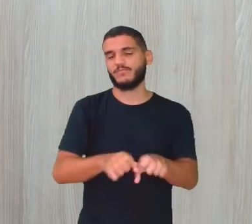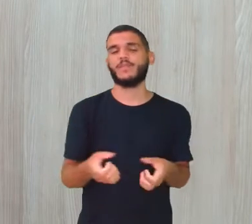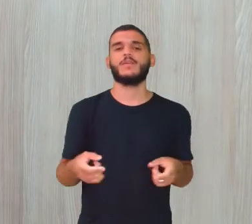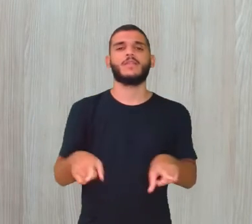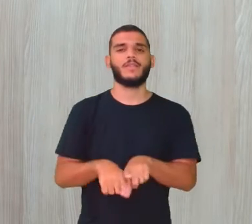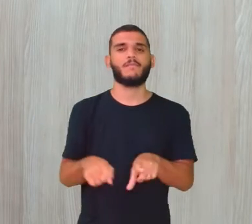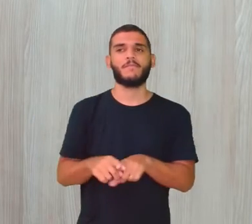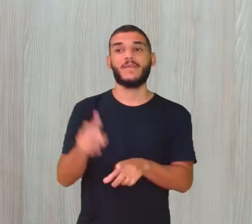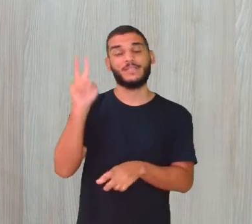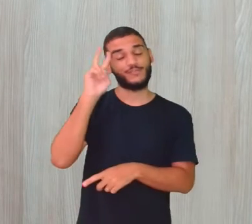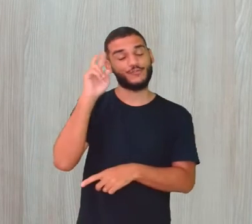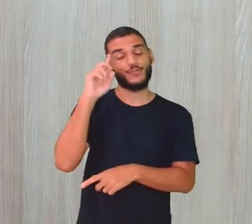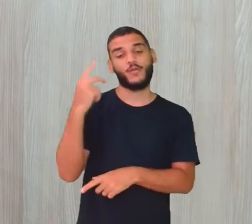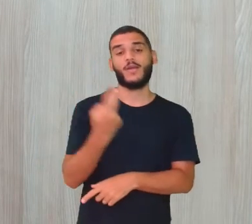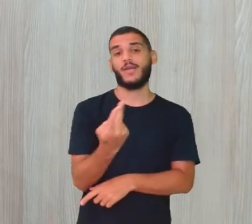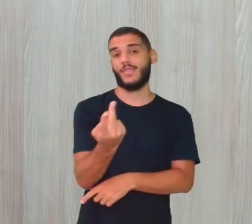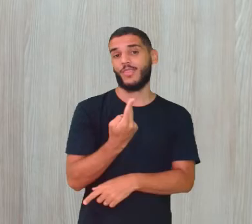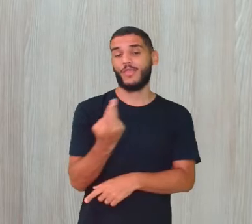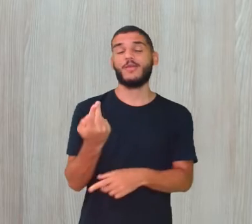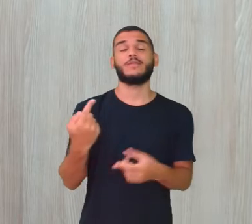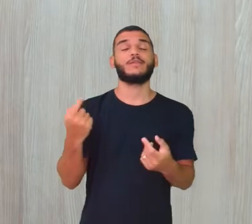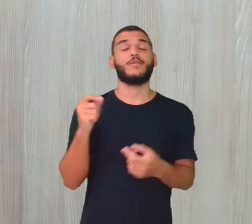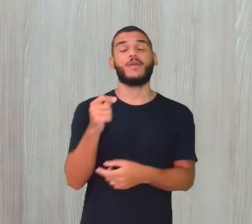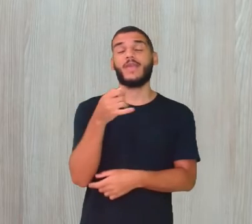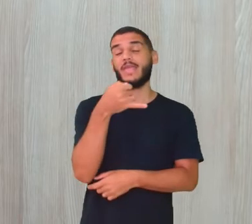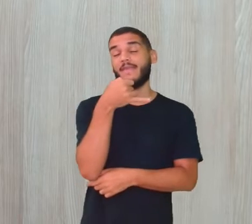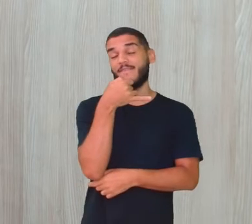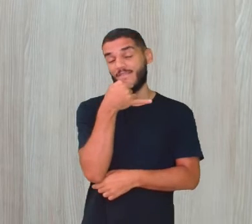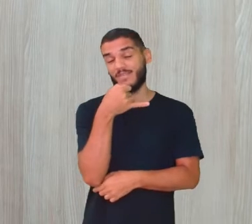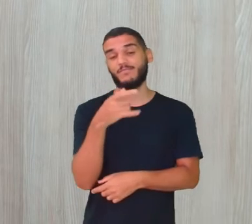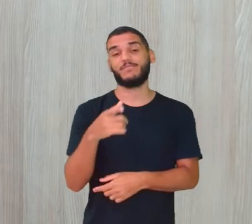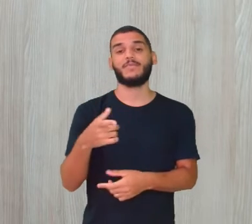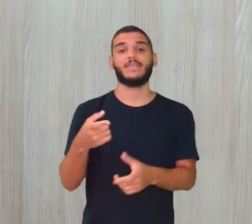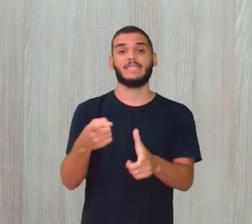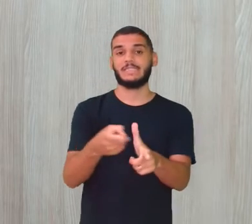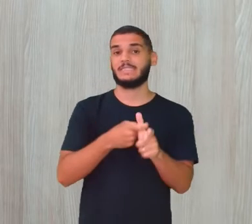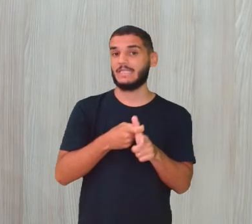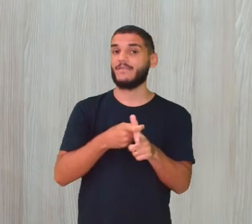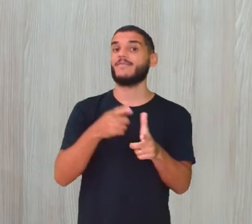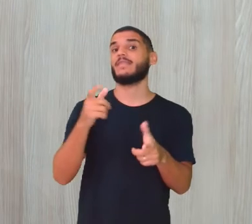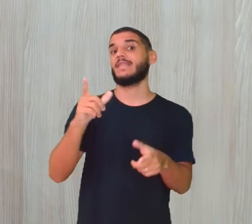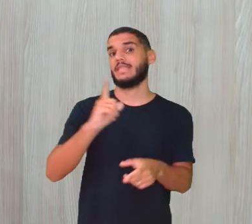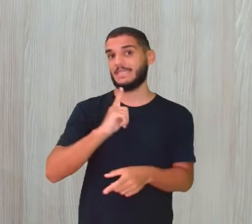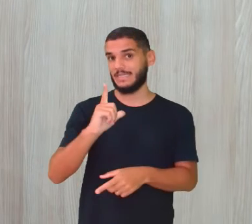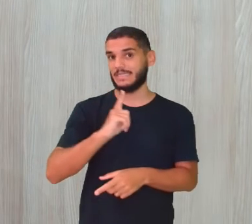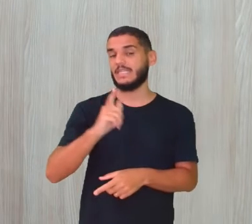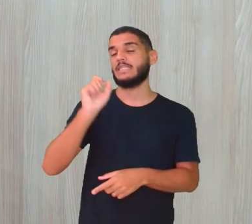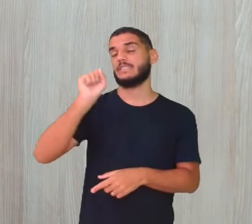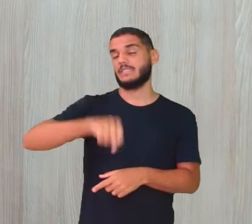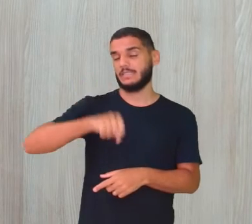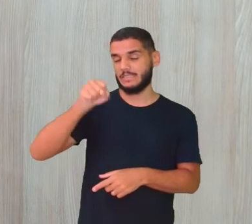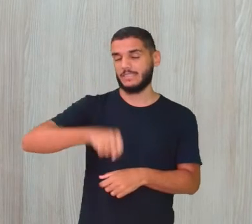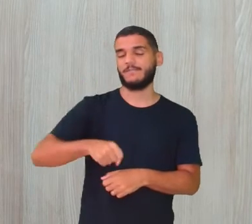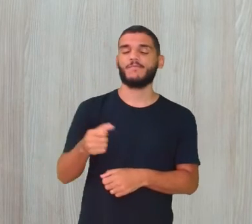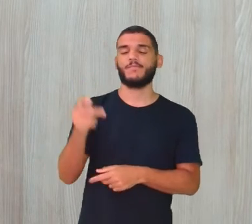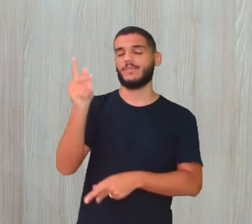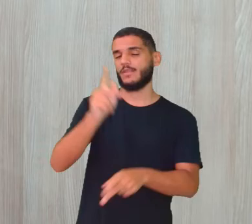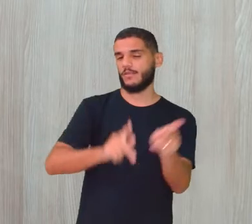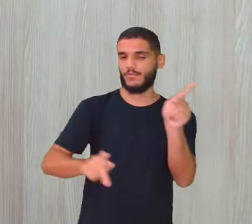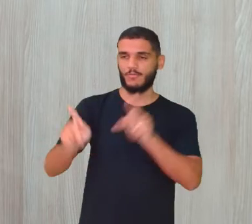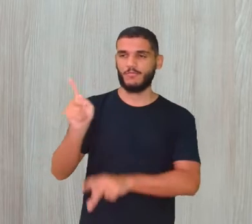que infelizmente, né, a gente tem essa dívida, né? Que também a gente fala dívida histórica com esses povos.